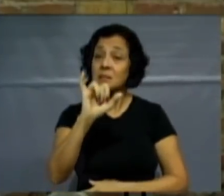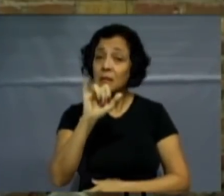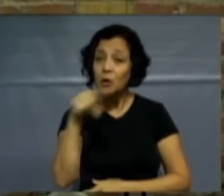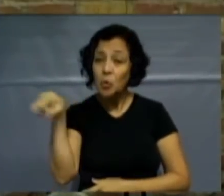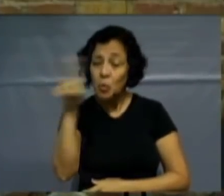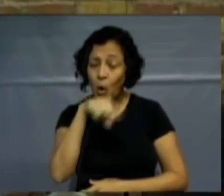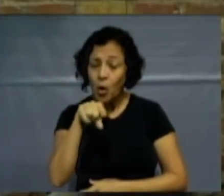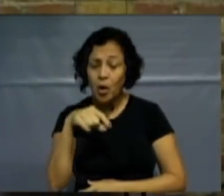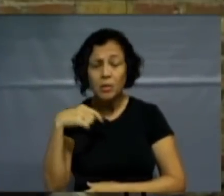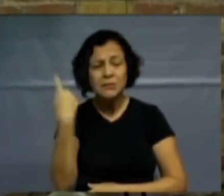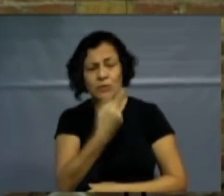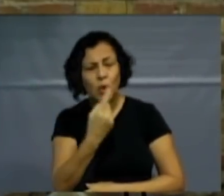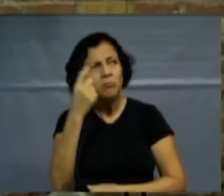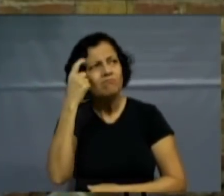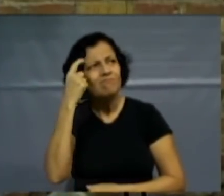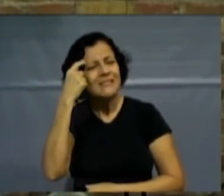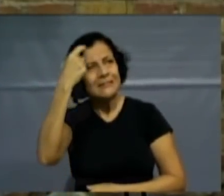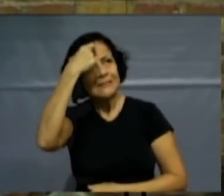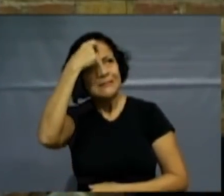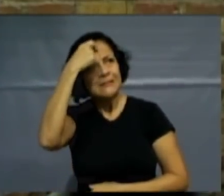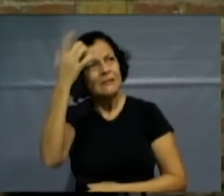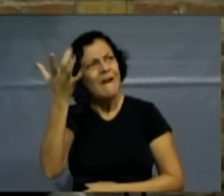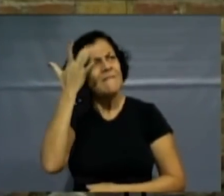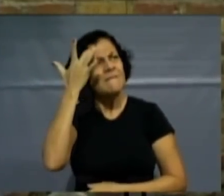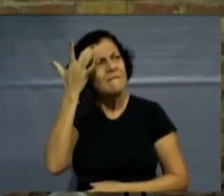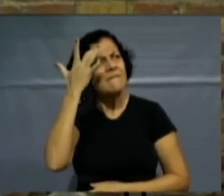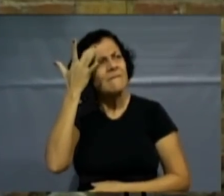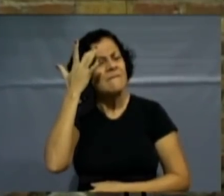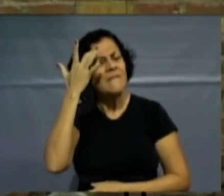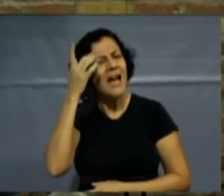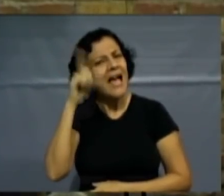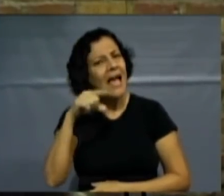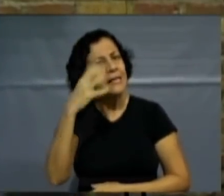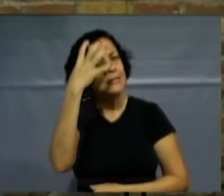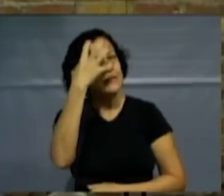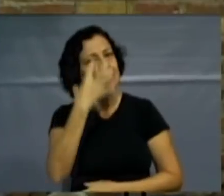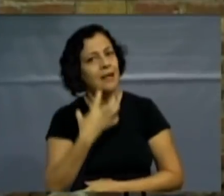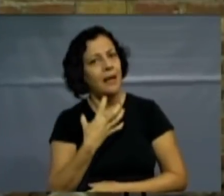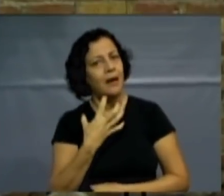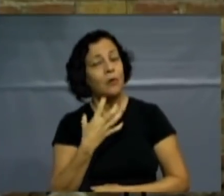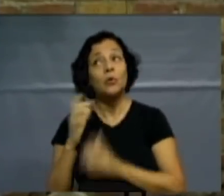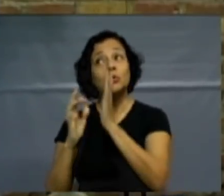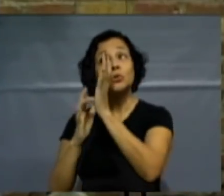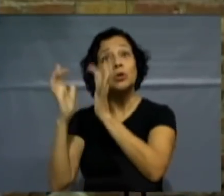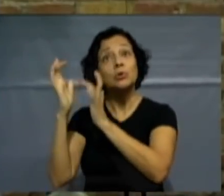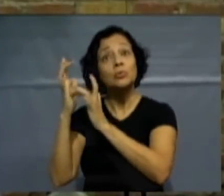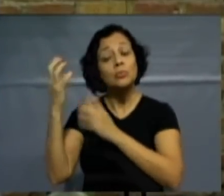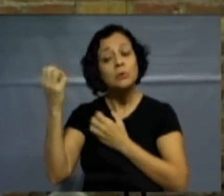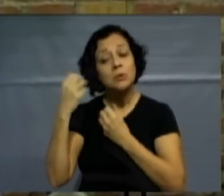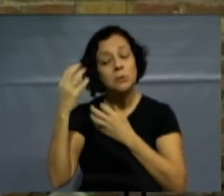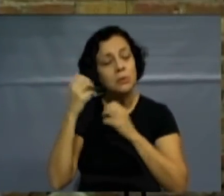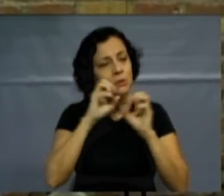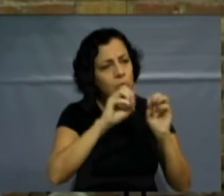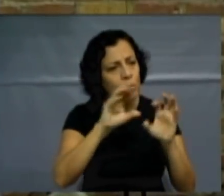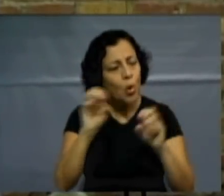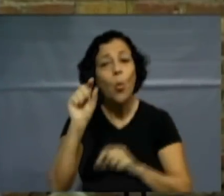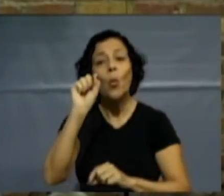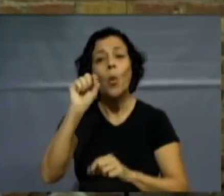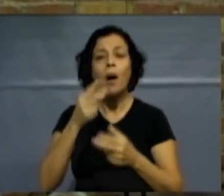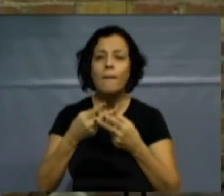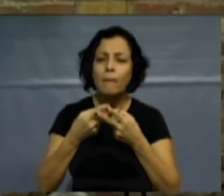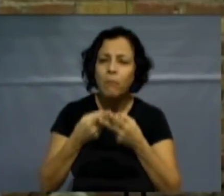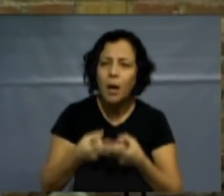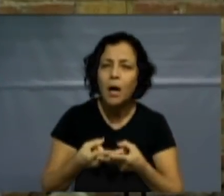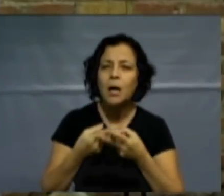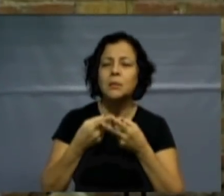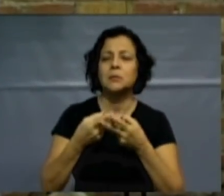constitui resolução muito grave. Cristo ensinou a paciência e a tolerância, mas nunca determinou